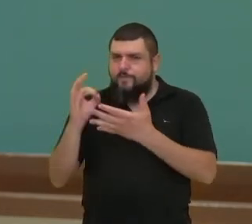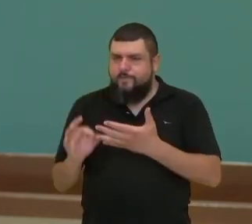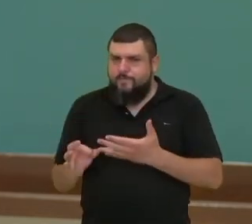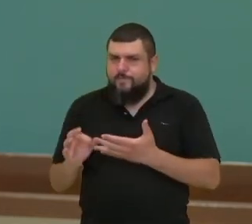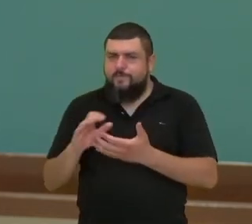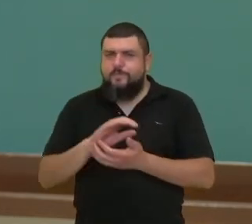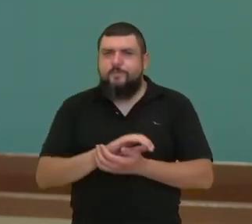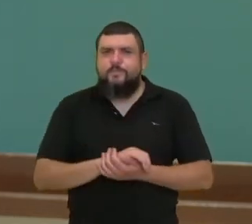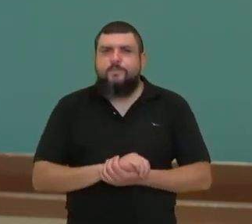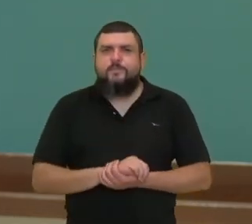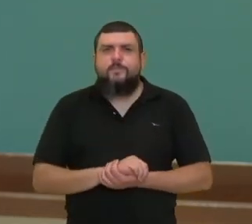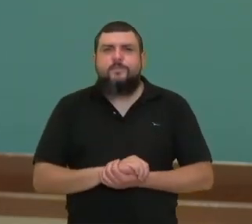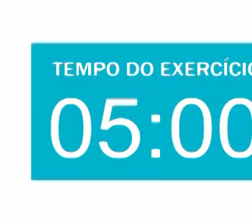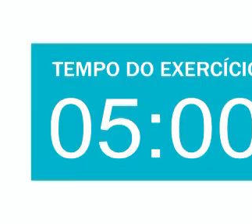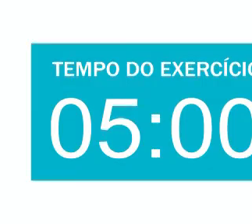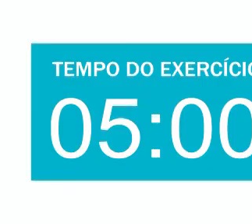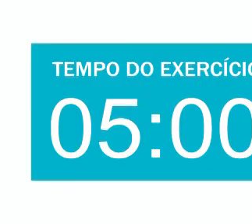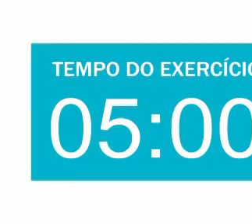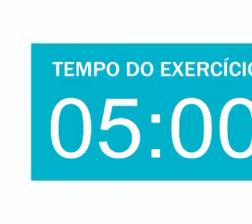com vocês essa questão.